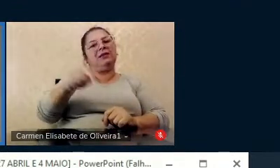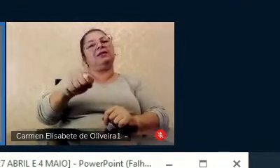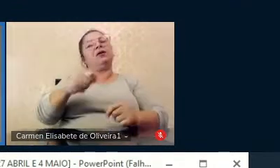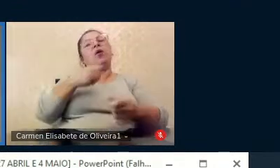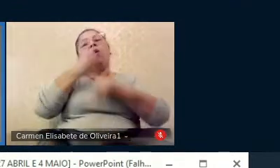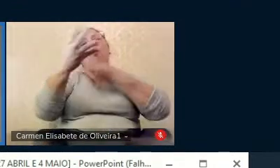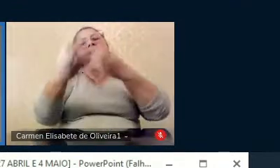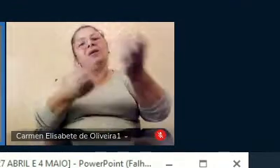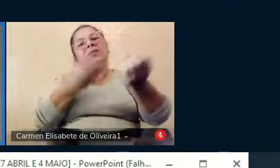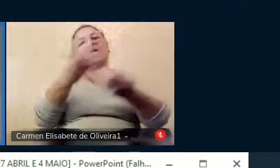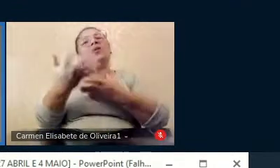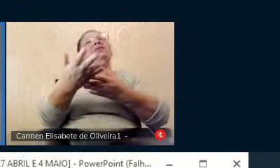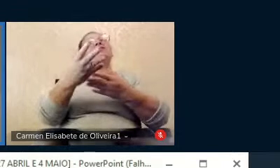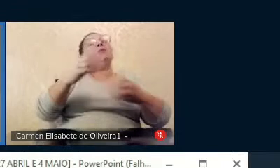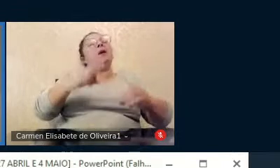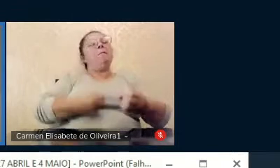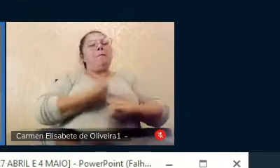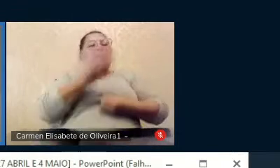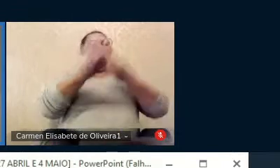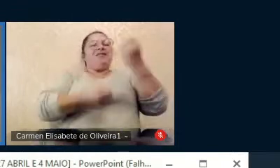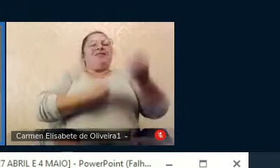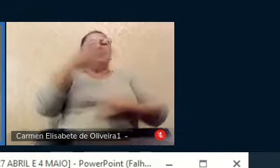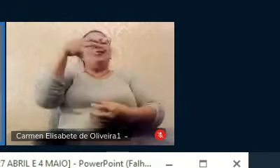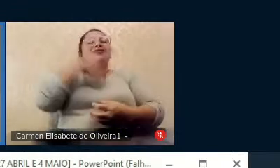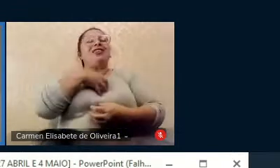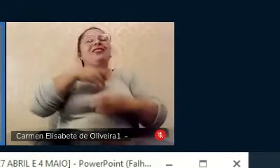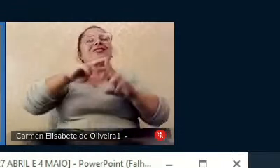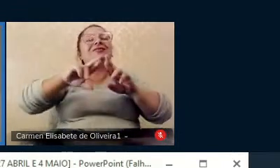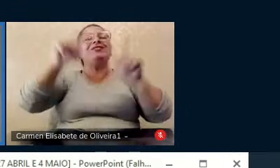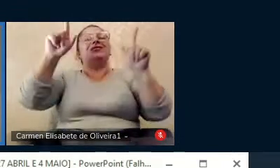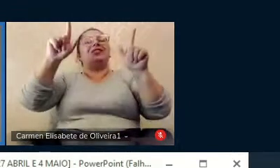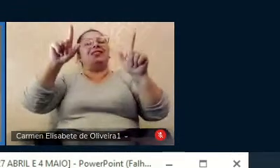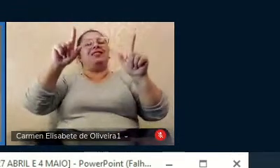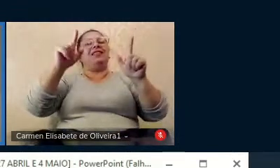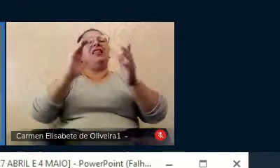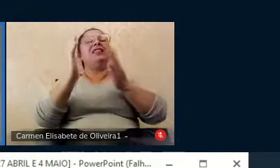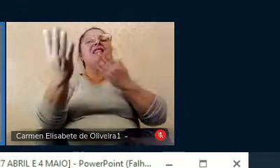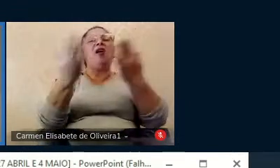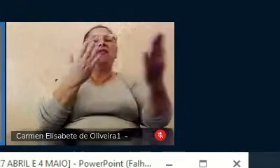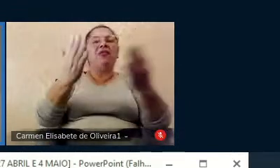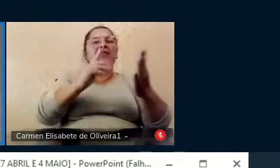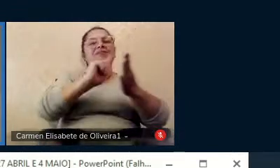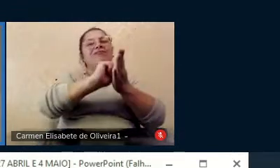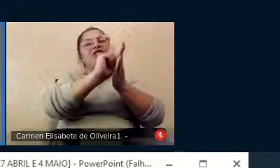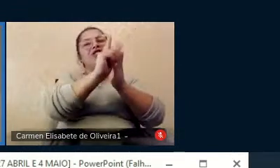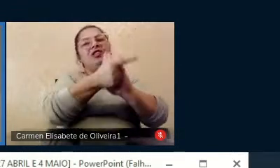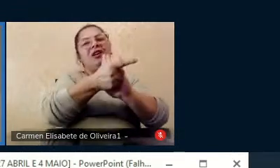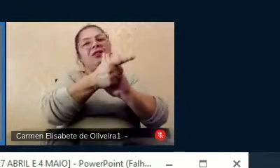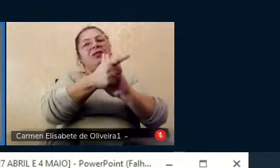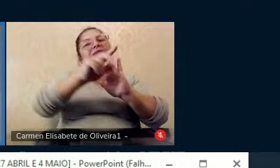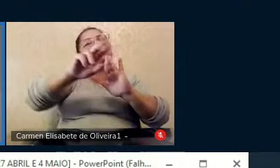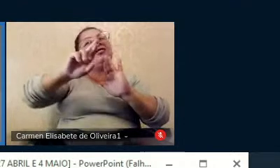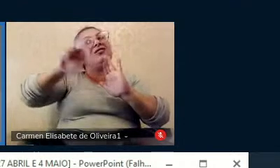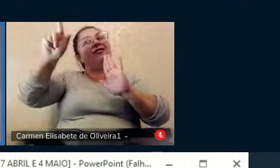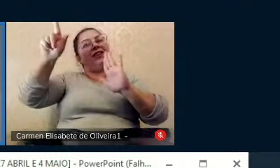coisas mágicas, diferentes. Talvez é um gênero ainda pouco explorado, né? Pouco